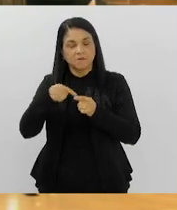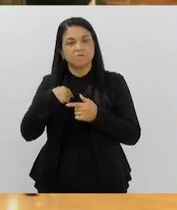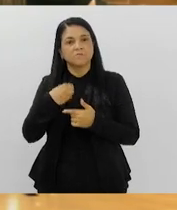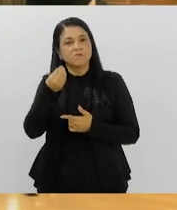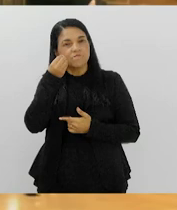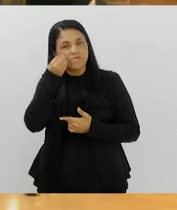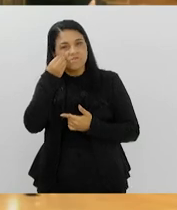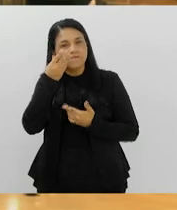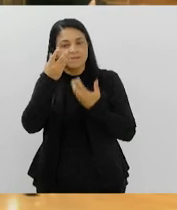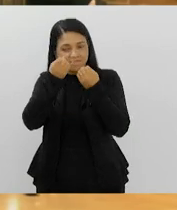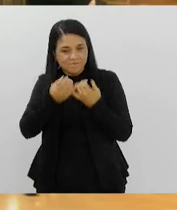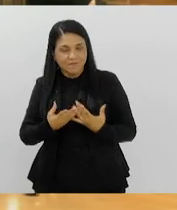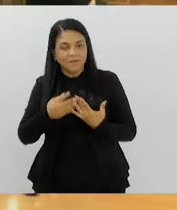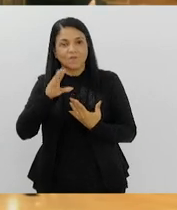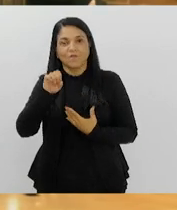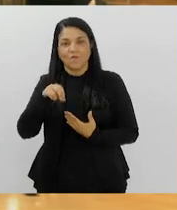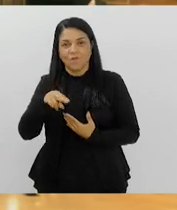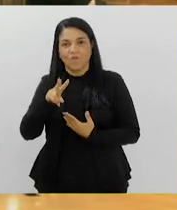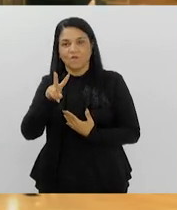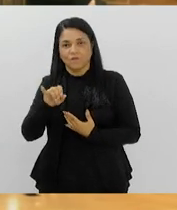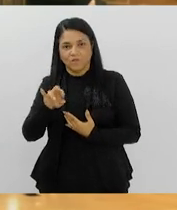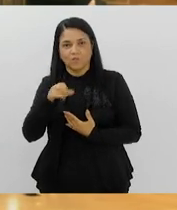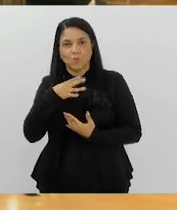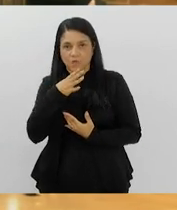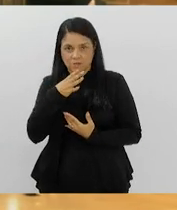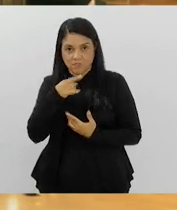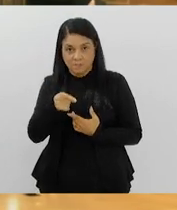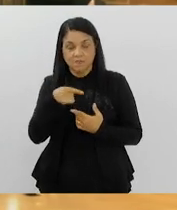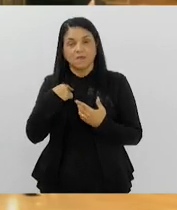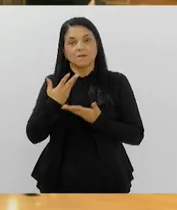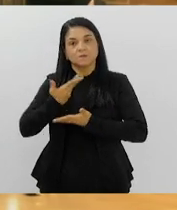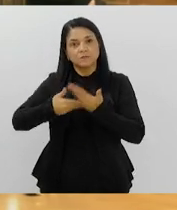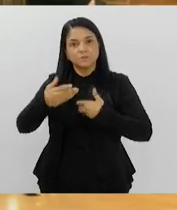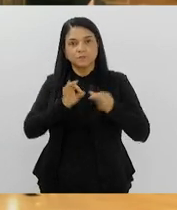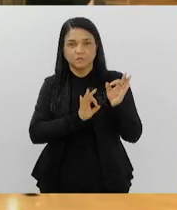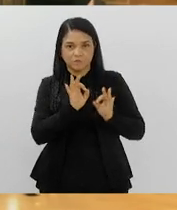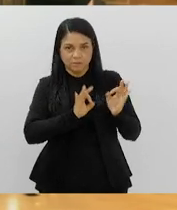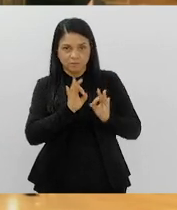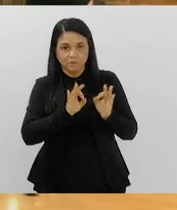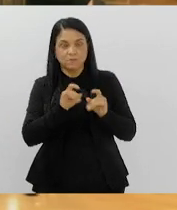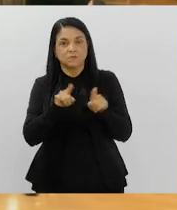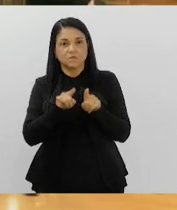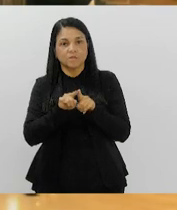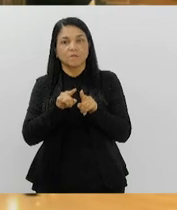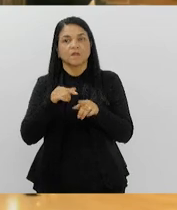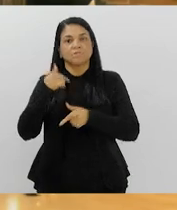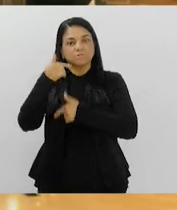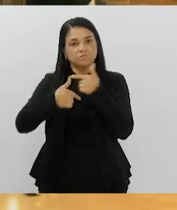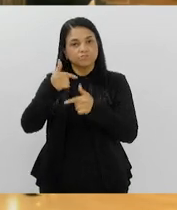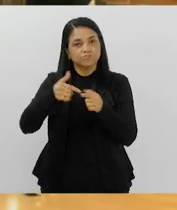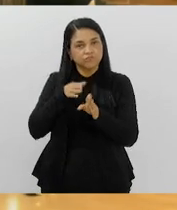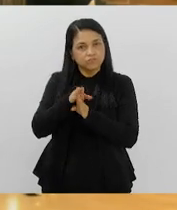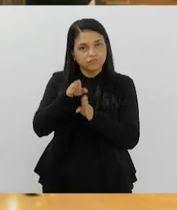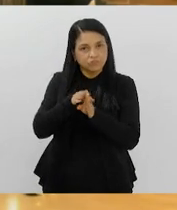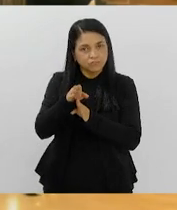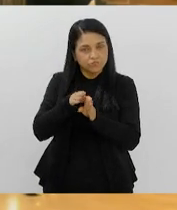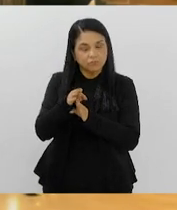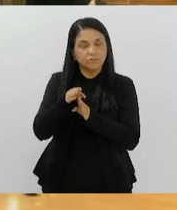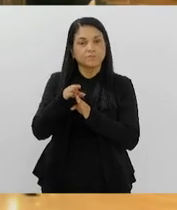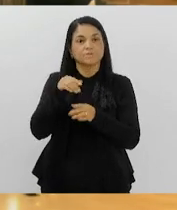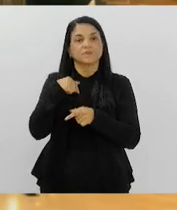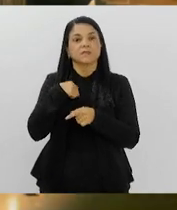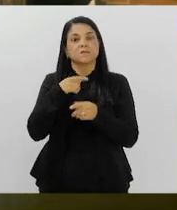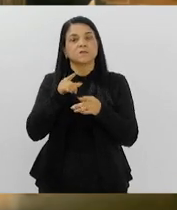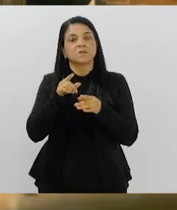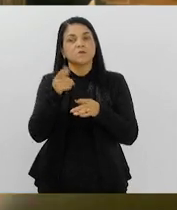é muito curto, né, o nosso tempo. E nos planos de convivência, a gestão escolar, juntamente com o professor orientador de convivência, ele consegue